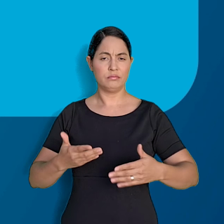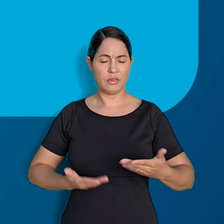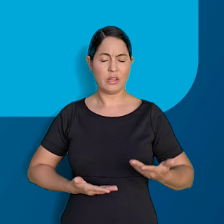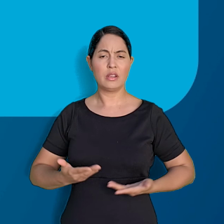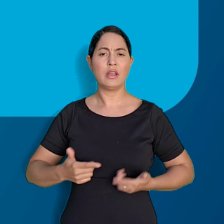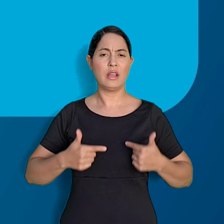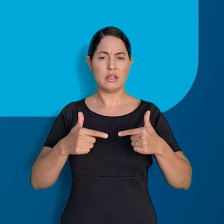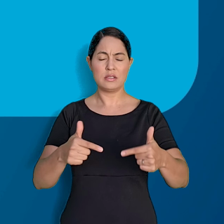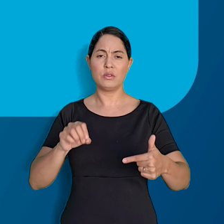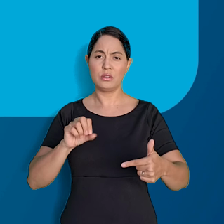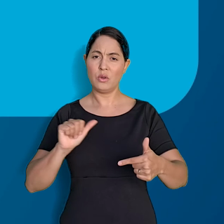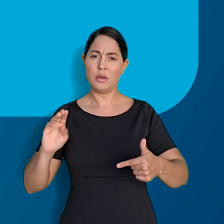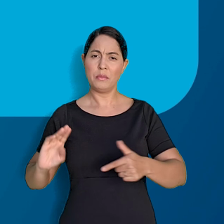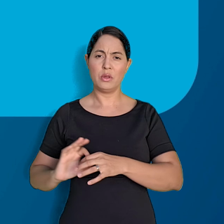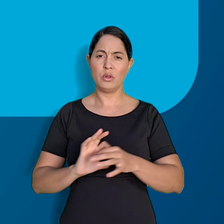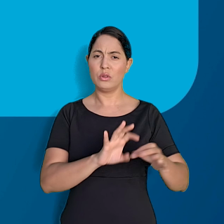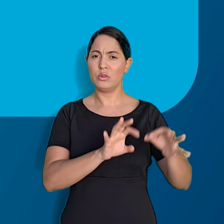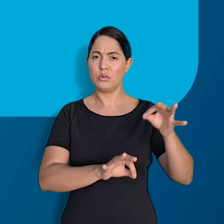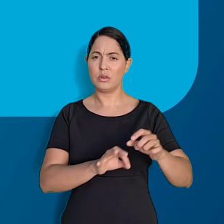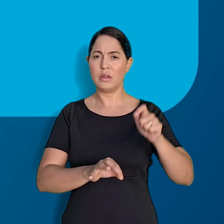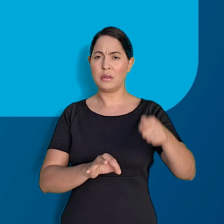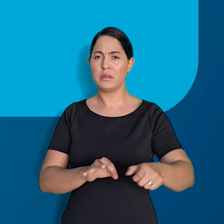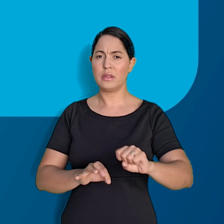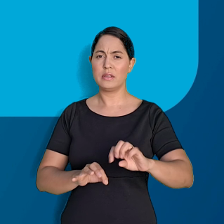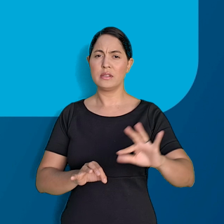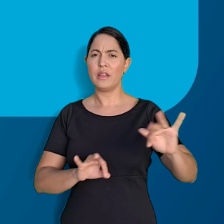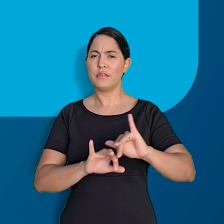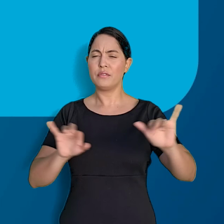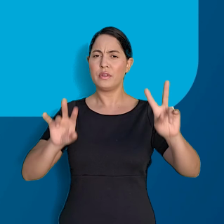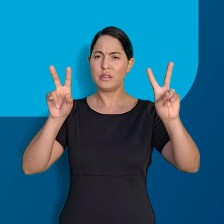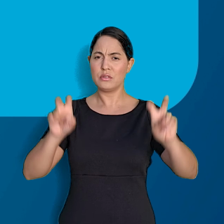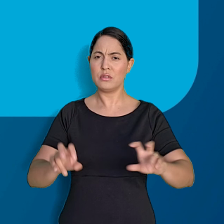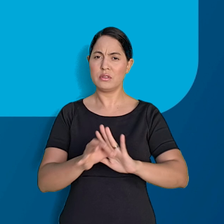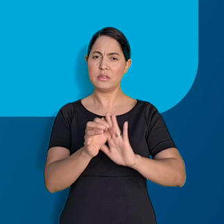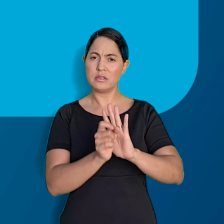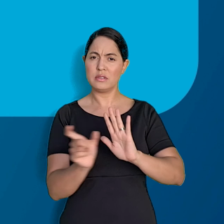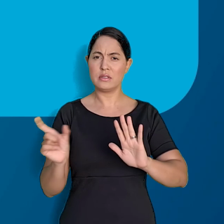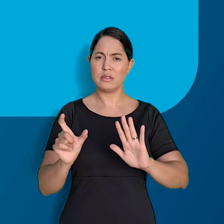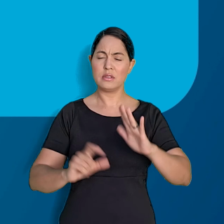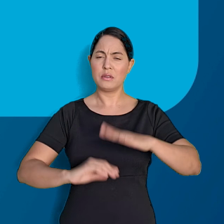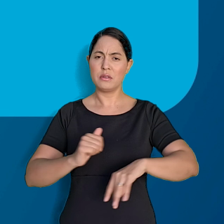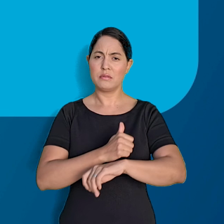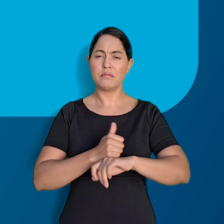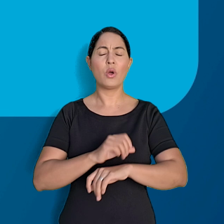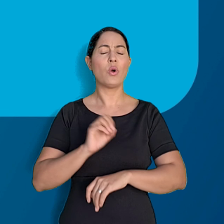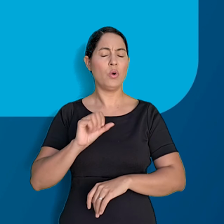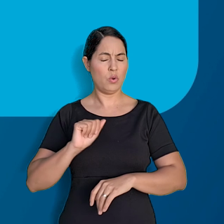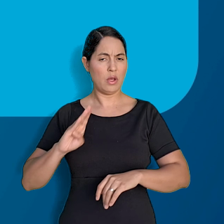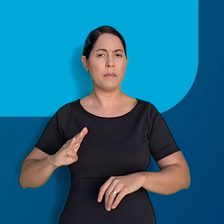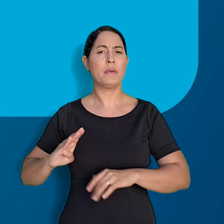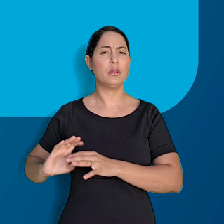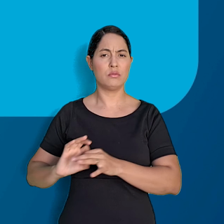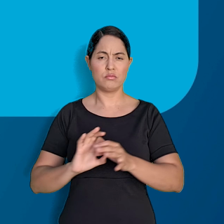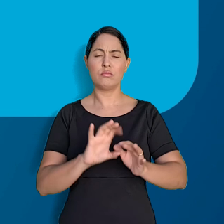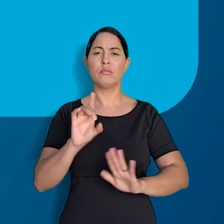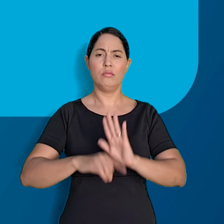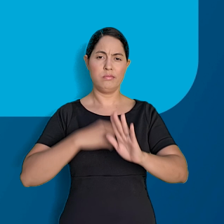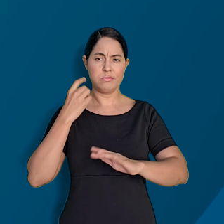no julgamento do STF sobre inscrição profissional, reforçando o papel da Ordem na defesa das prerrogativas e da segurança